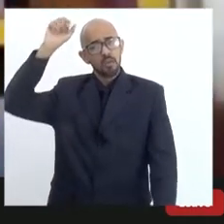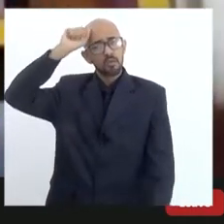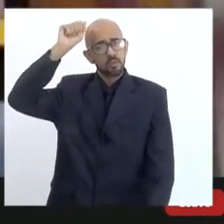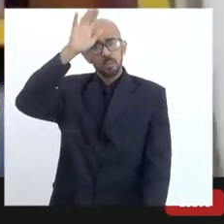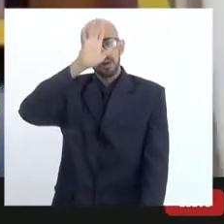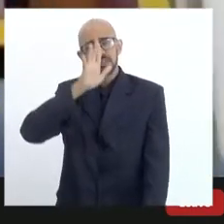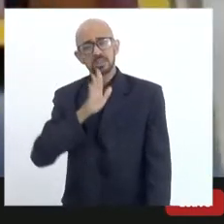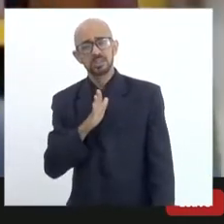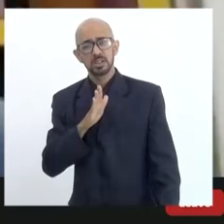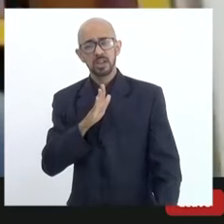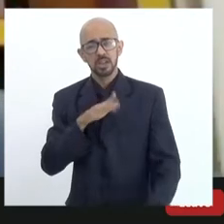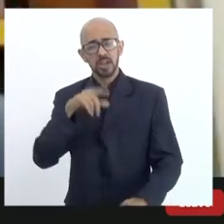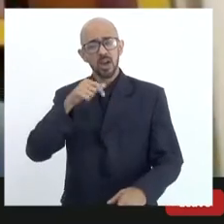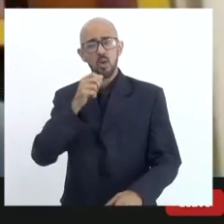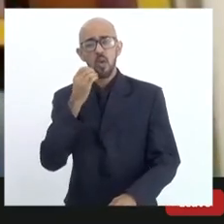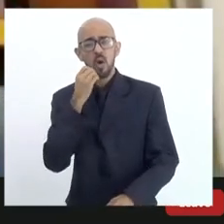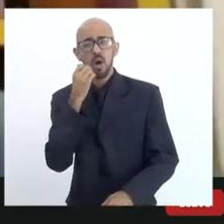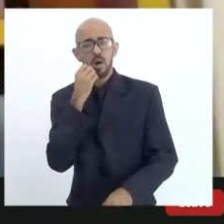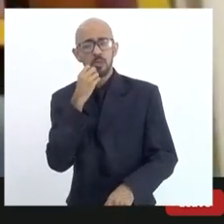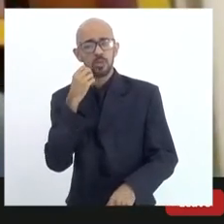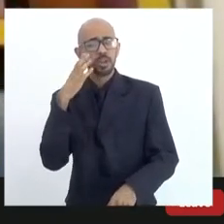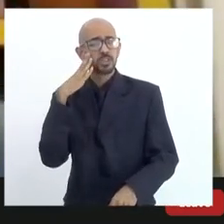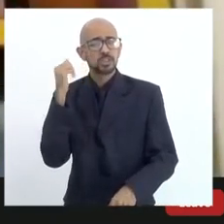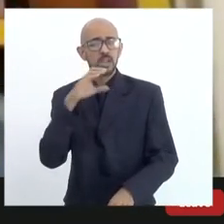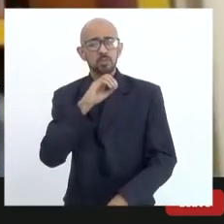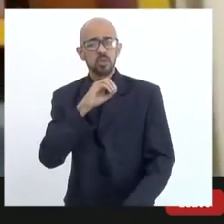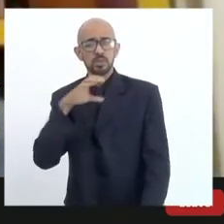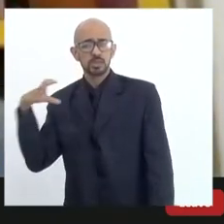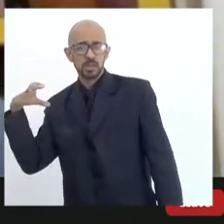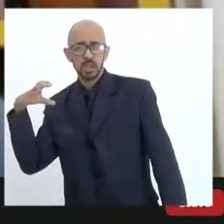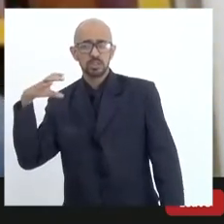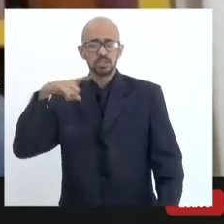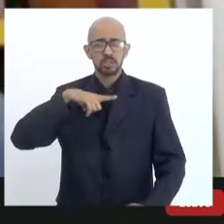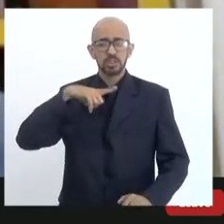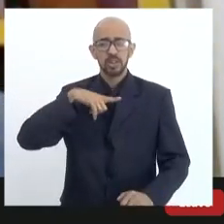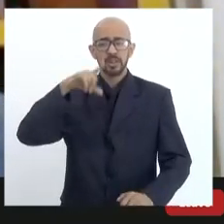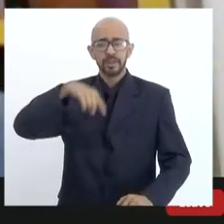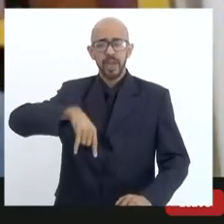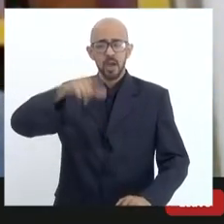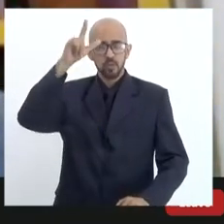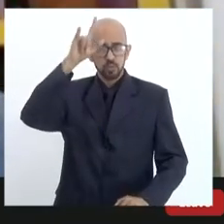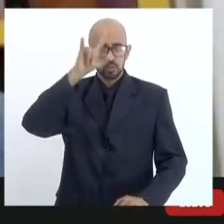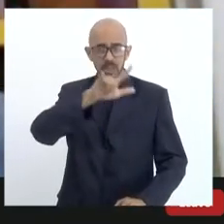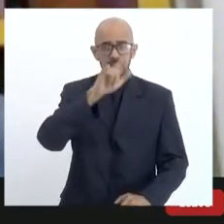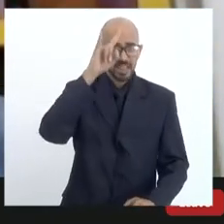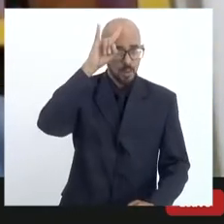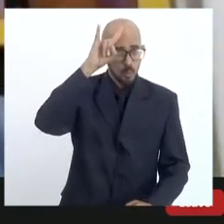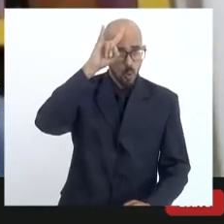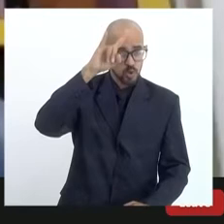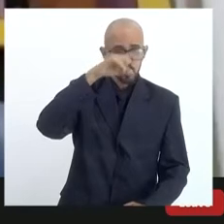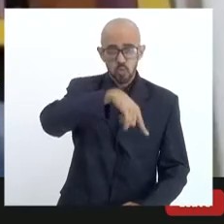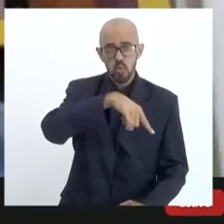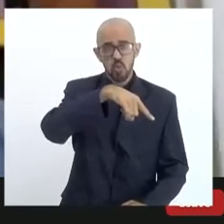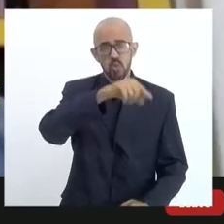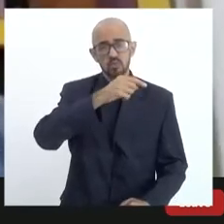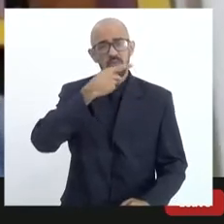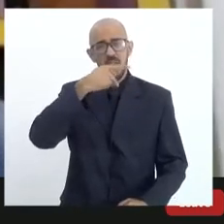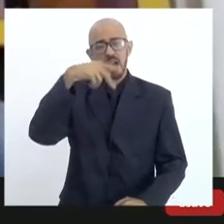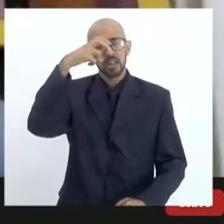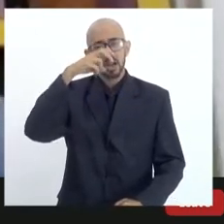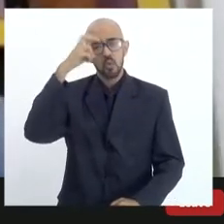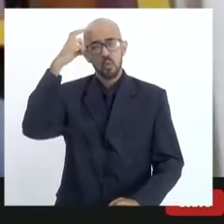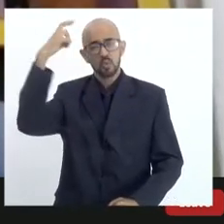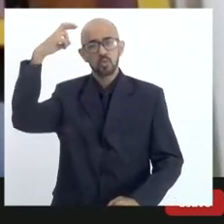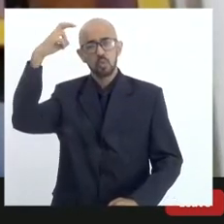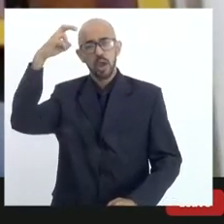sabe da construção ocidental e que existe para você demonizar essas culturas, por um lado. Mas é importante chamar